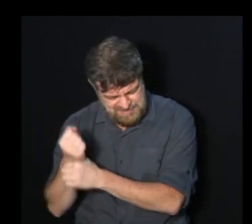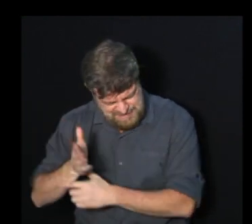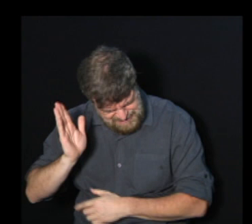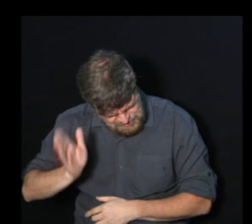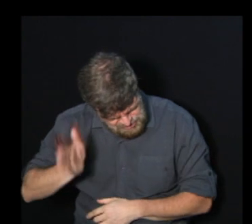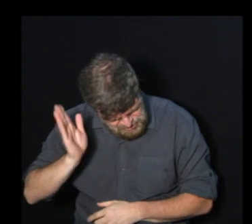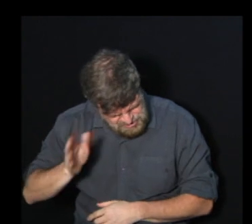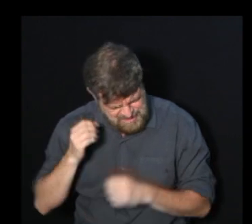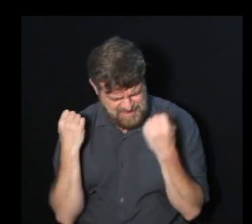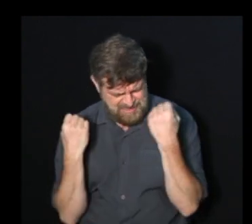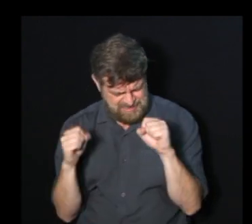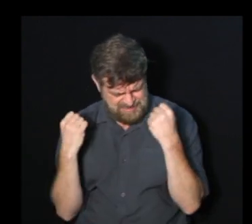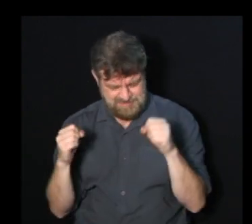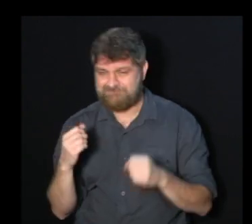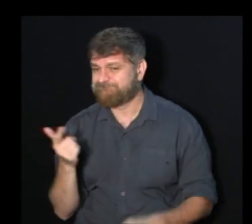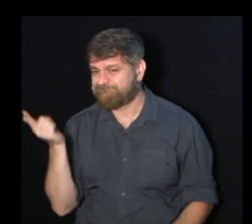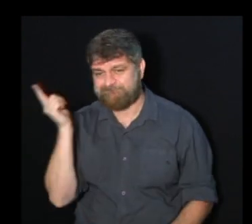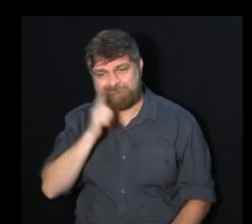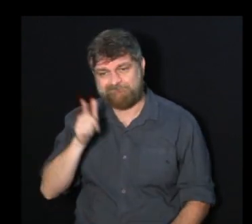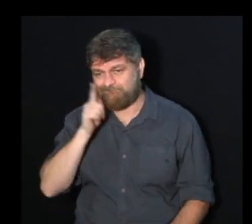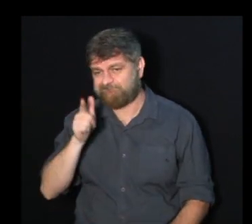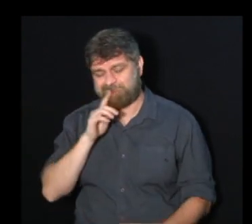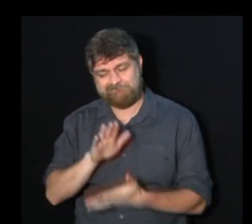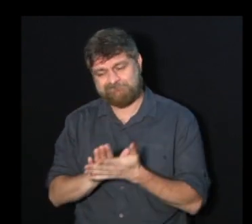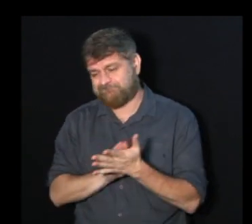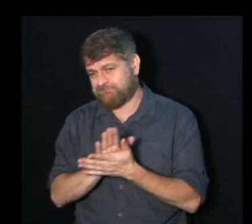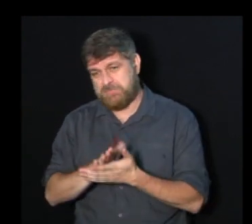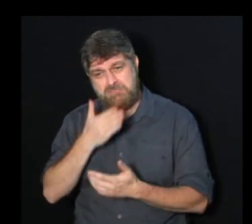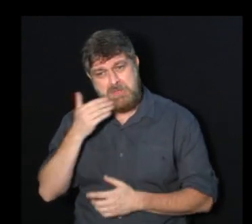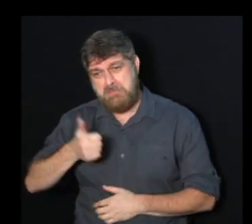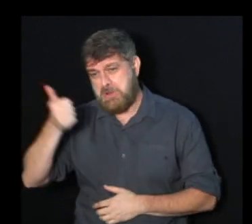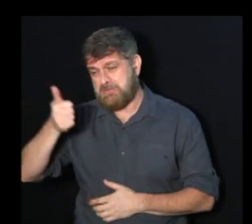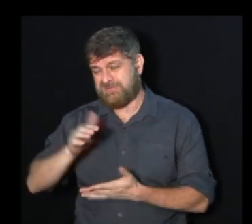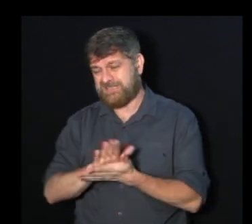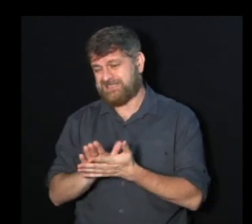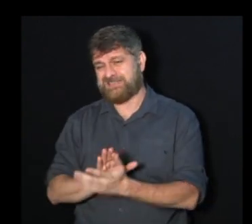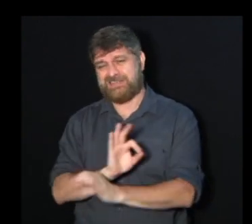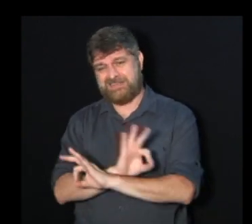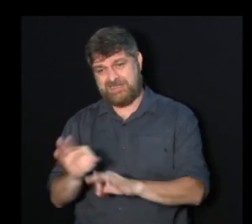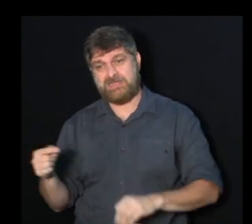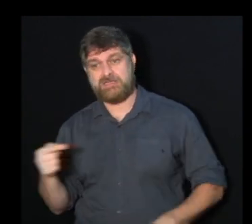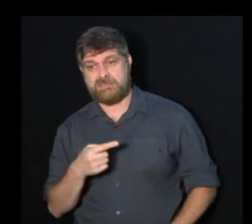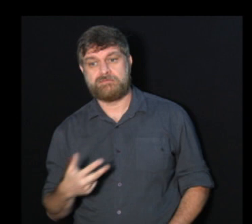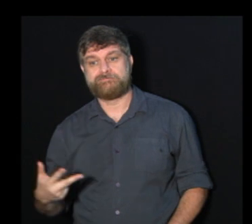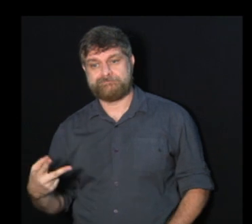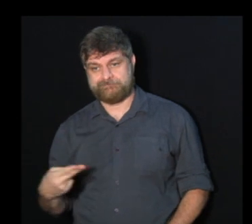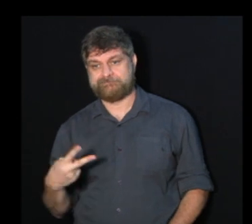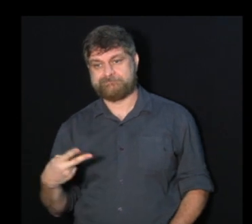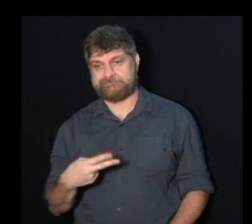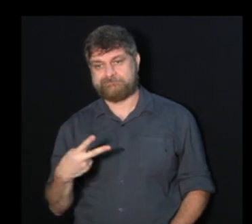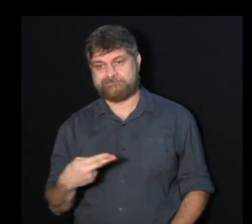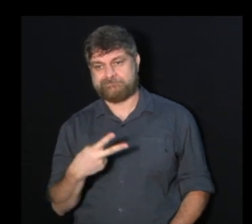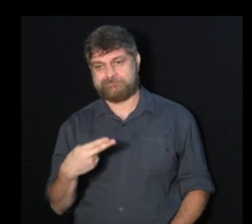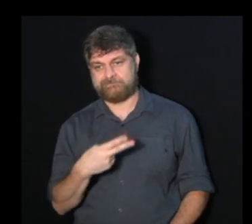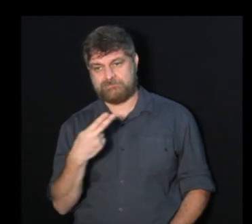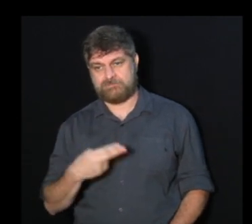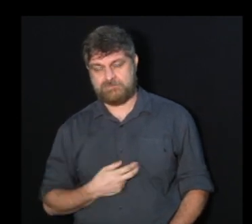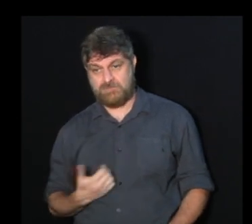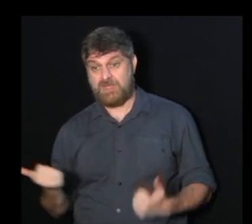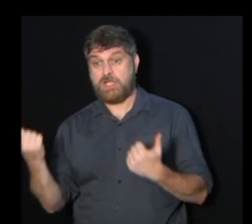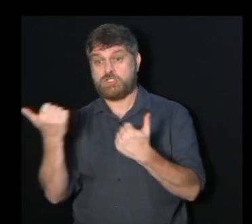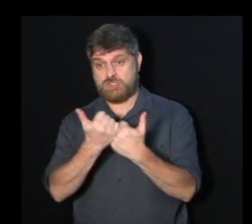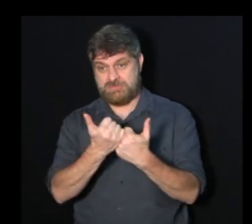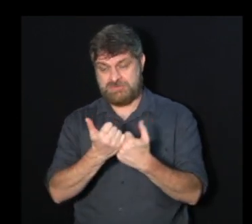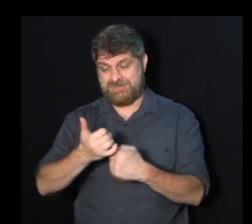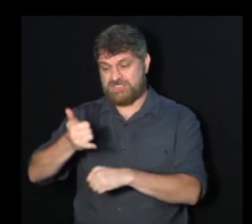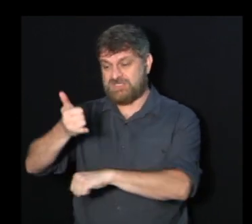fiz a academia, não consegui, não evoluir, você tende a cair para um tratamento padrão da medicina que é a prótese total de joelho.